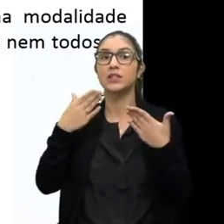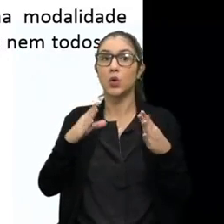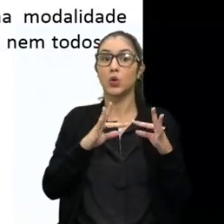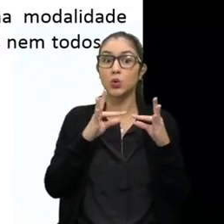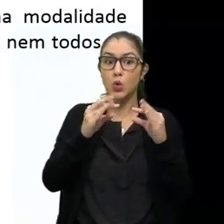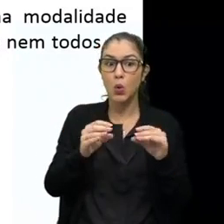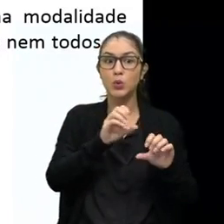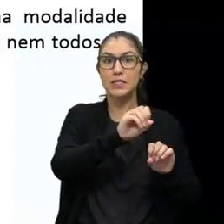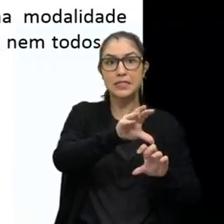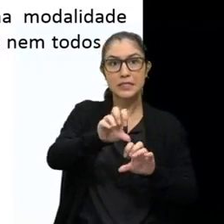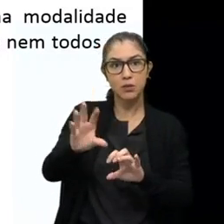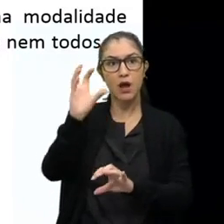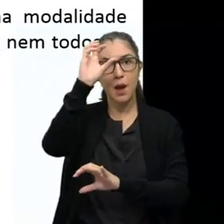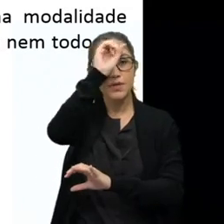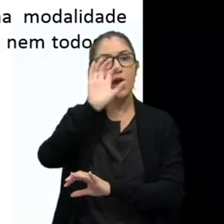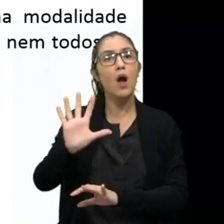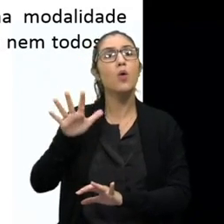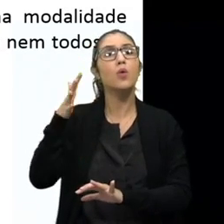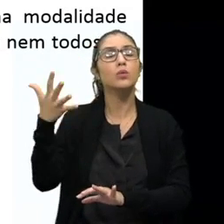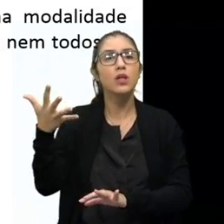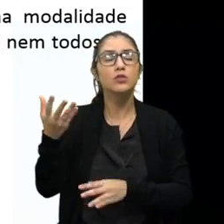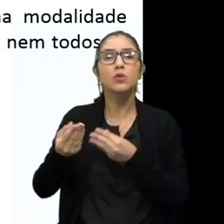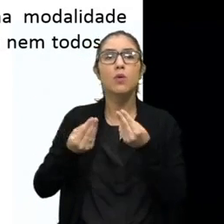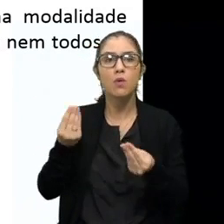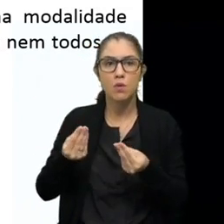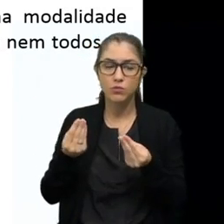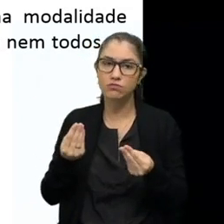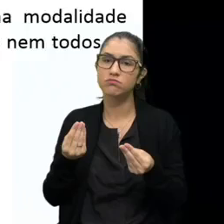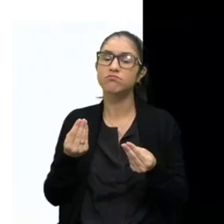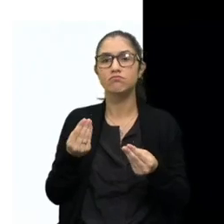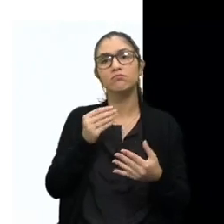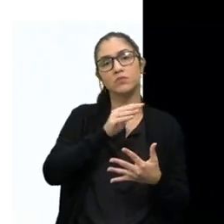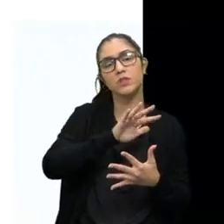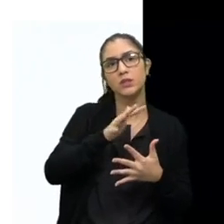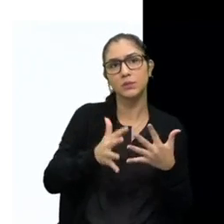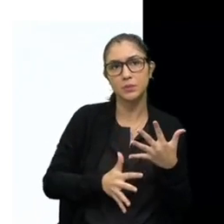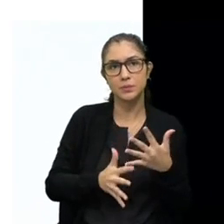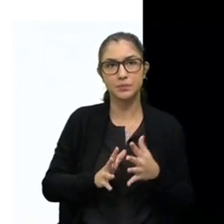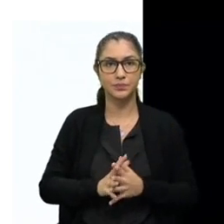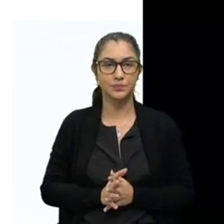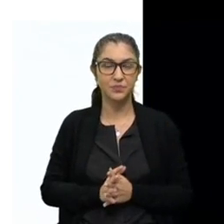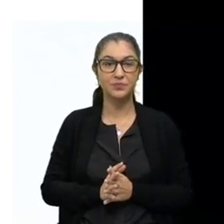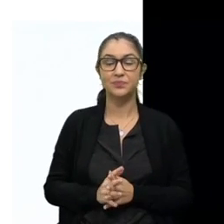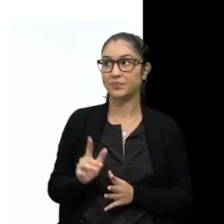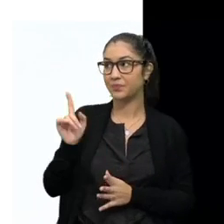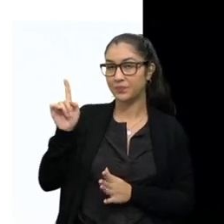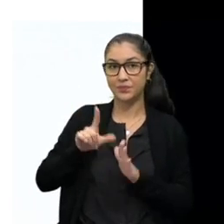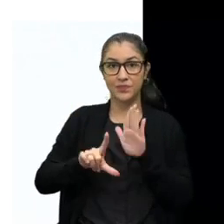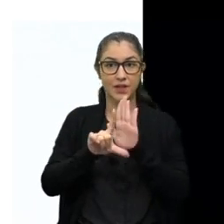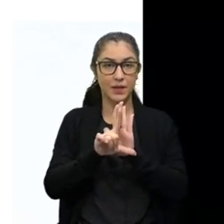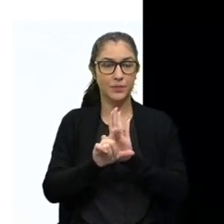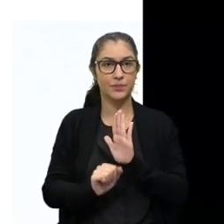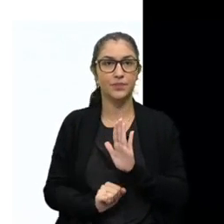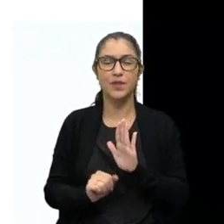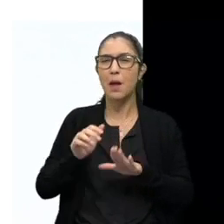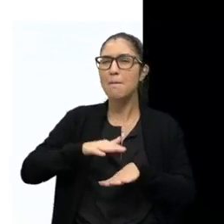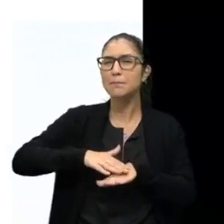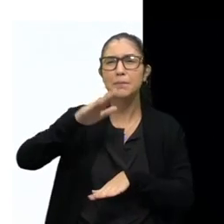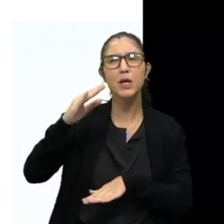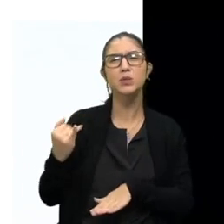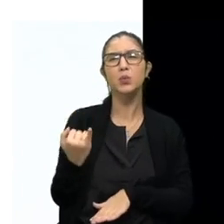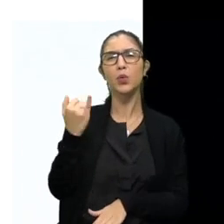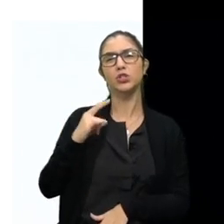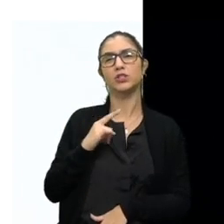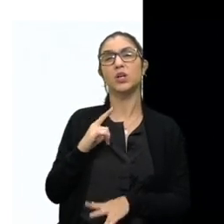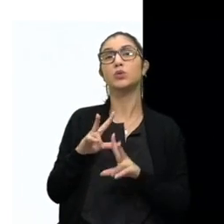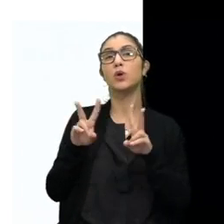e aprendizagem acontecem por intermédio da língua de sinais. Vamos para as leis. A lei mais importante que nós